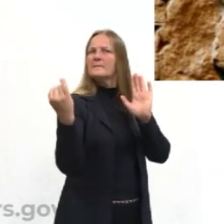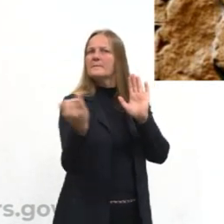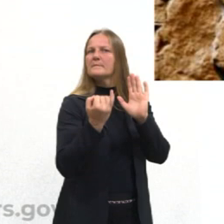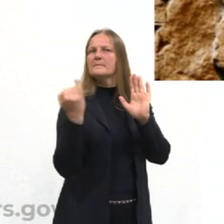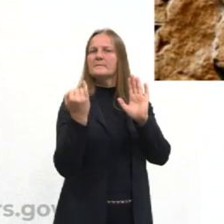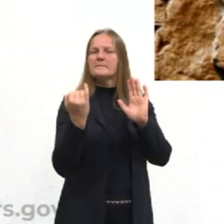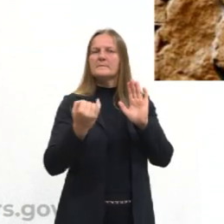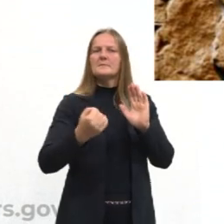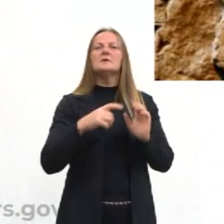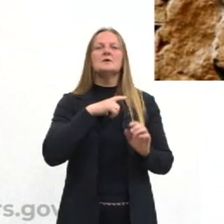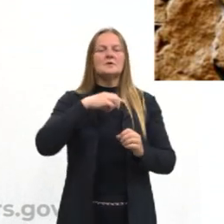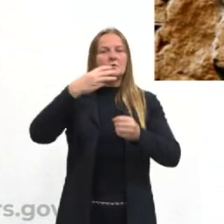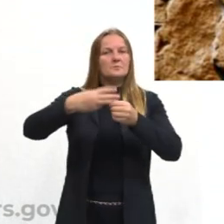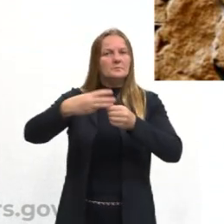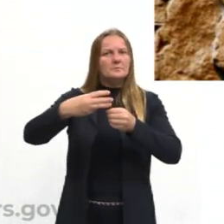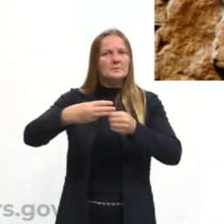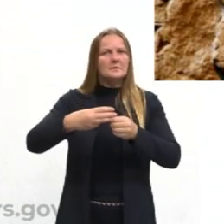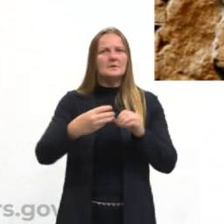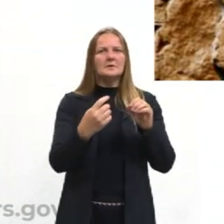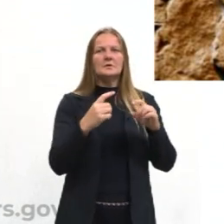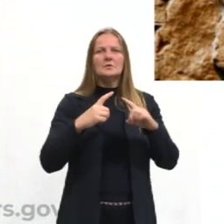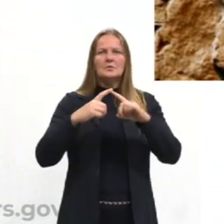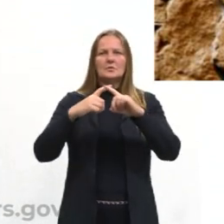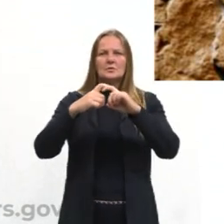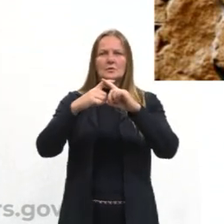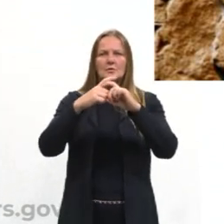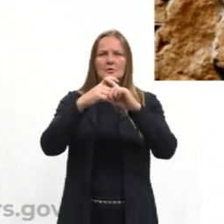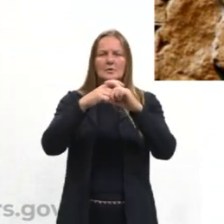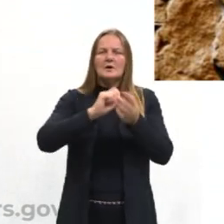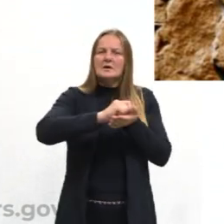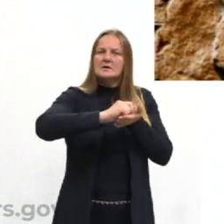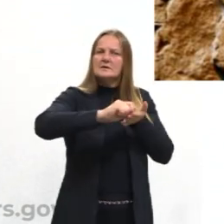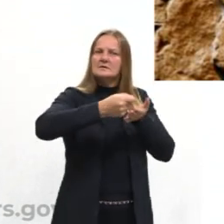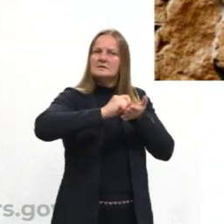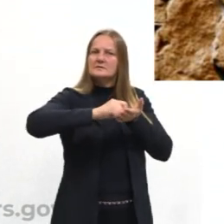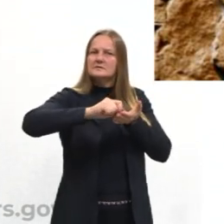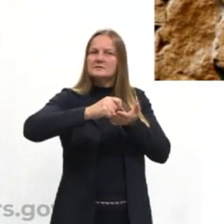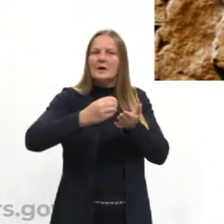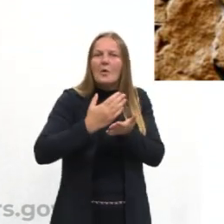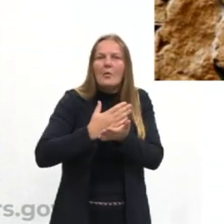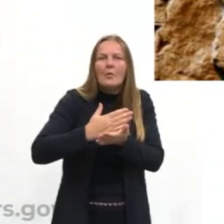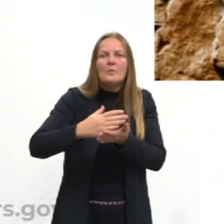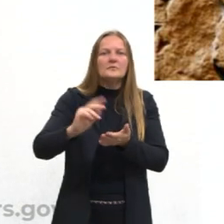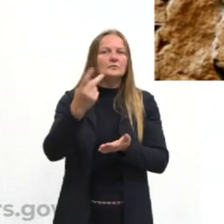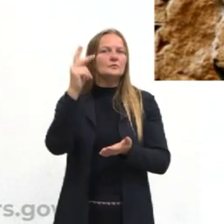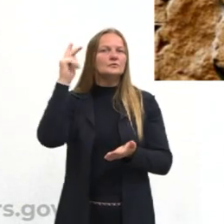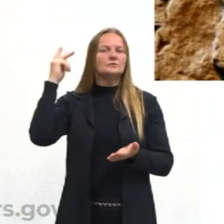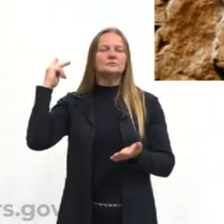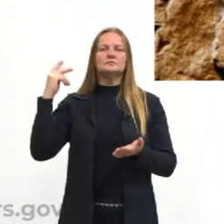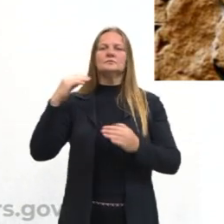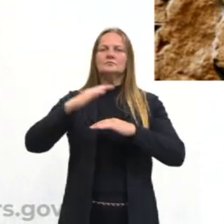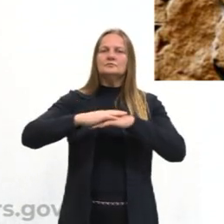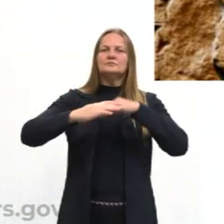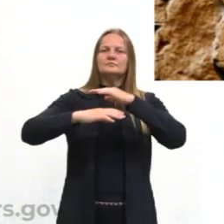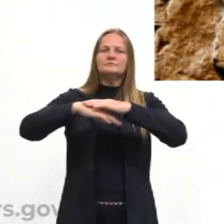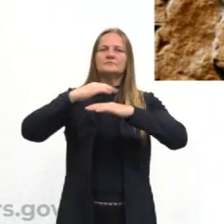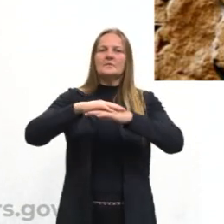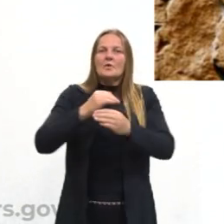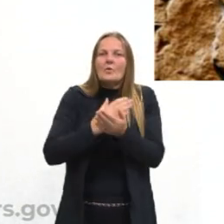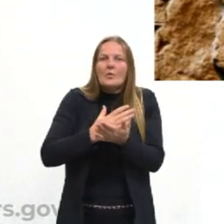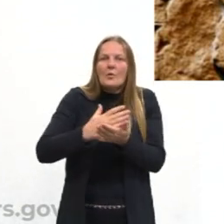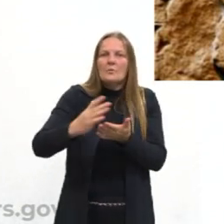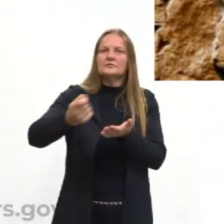da Mesopotâmia é o surgimento da escrita tá a história ela se constrói a partir